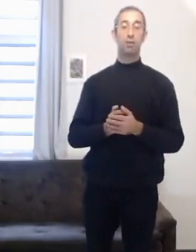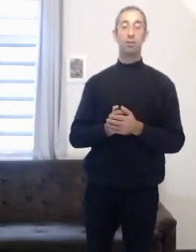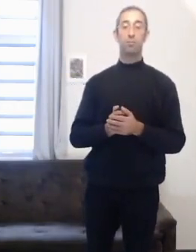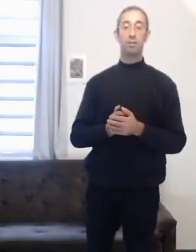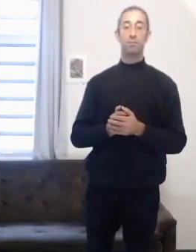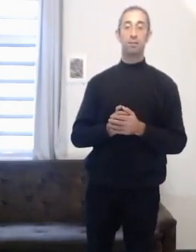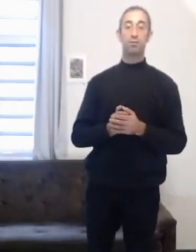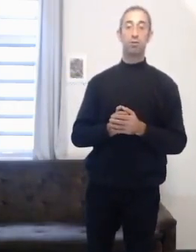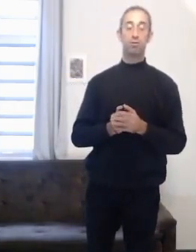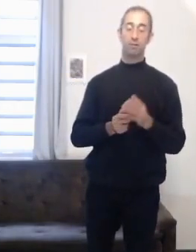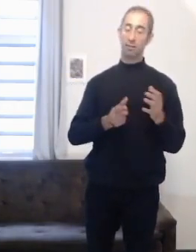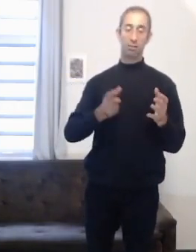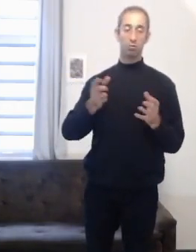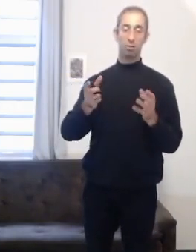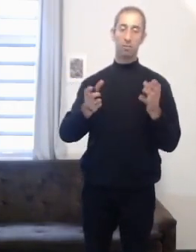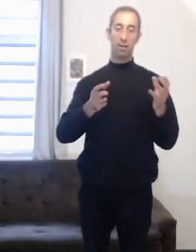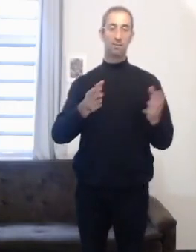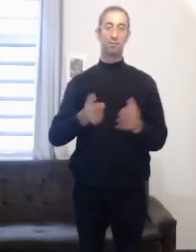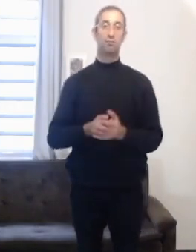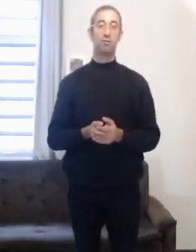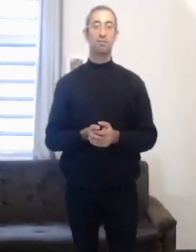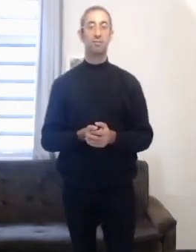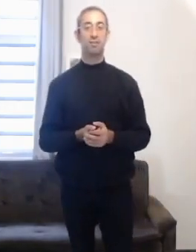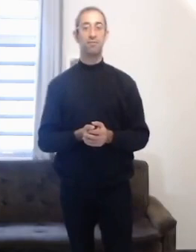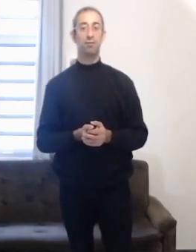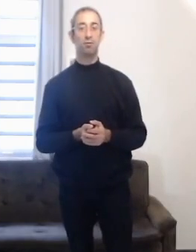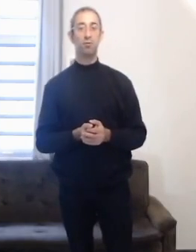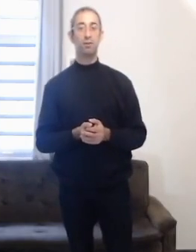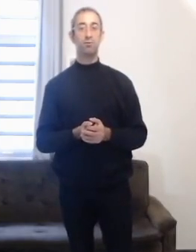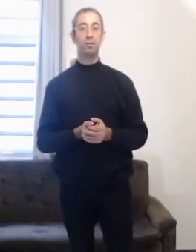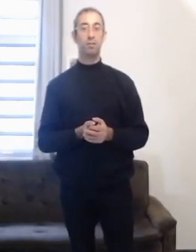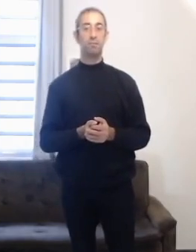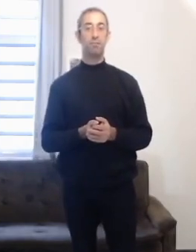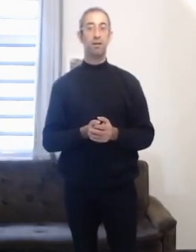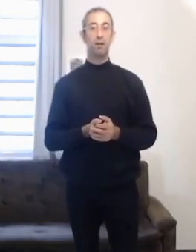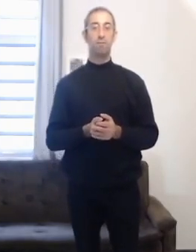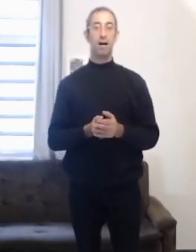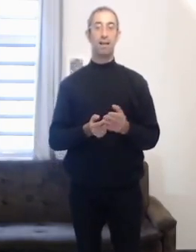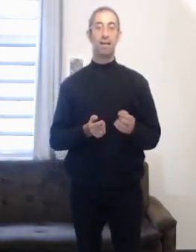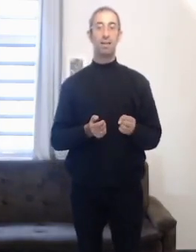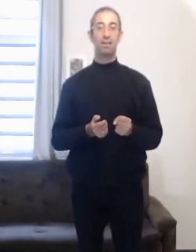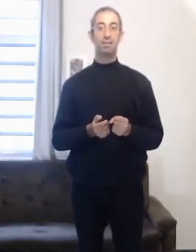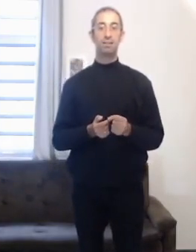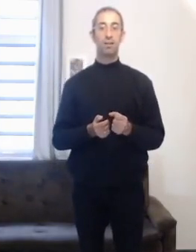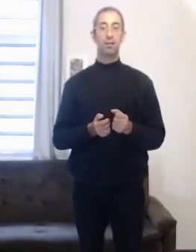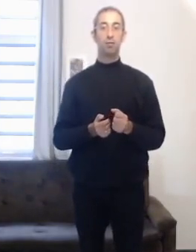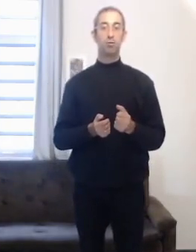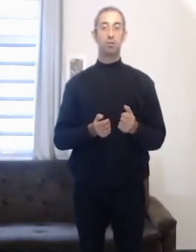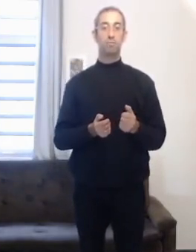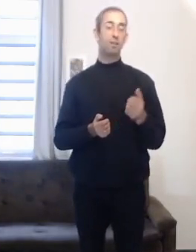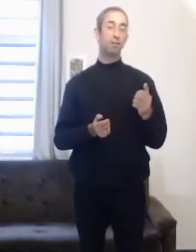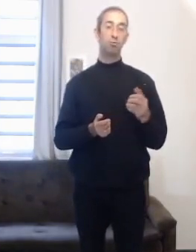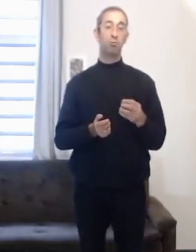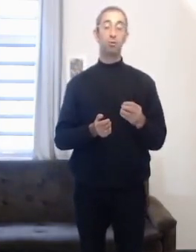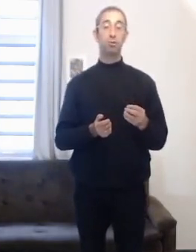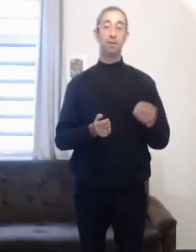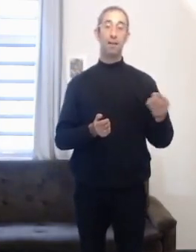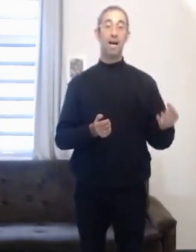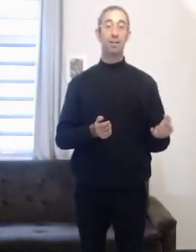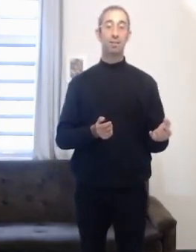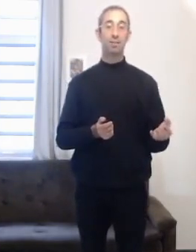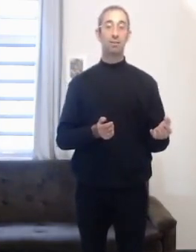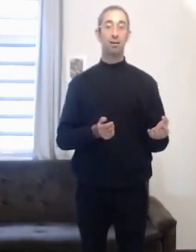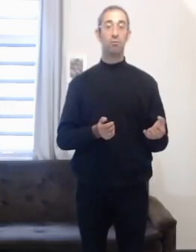está estudando, por exemplo, dentro da sua exploração dos seus dados, você vê que o número de baleias e o número